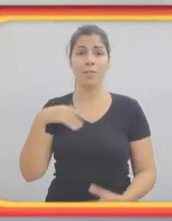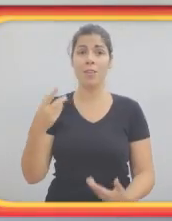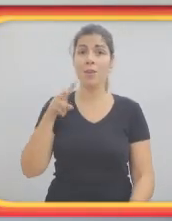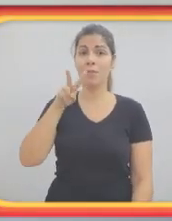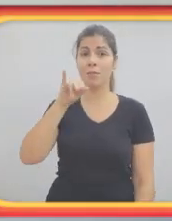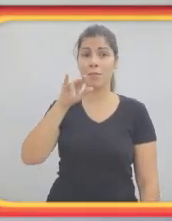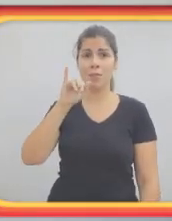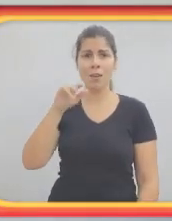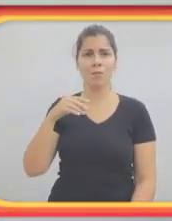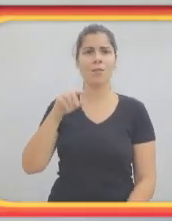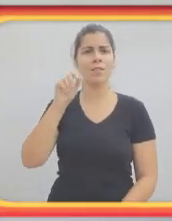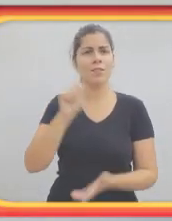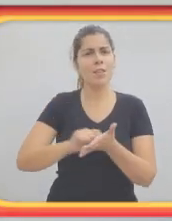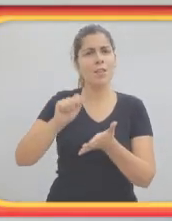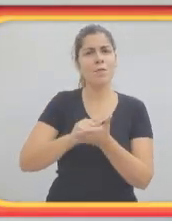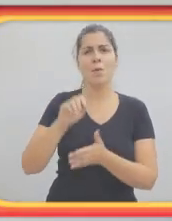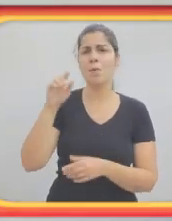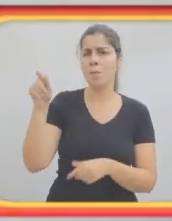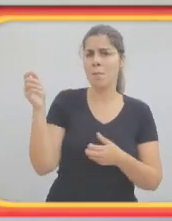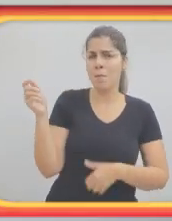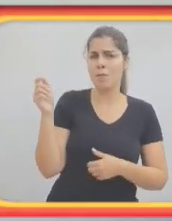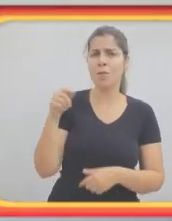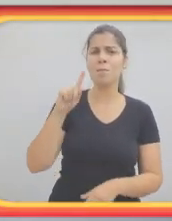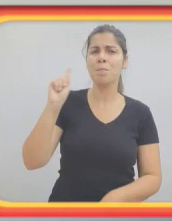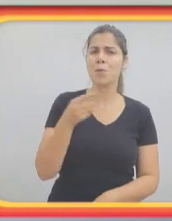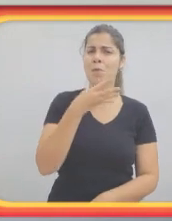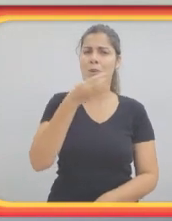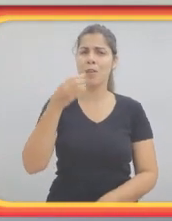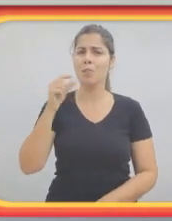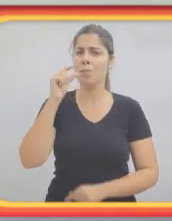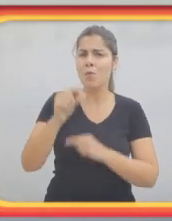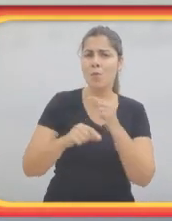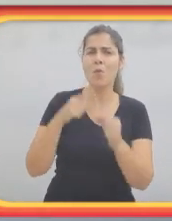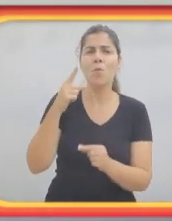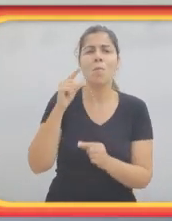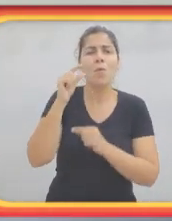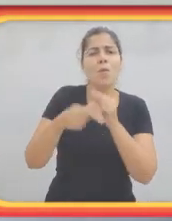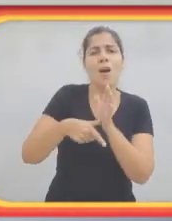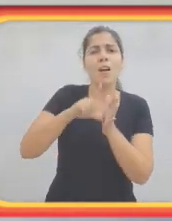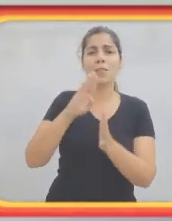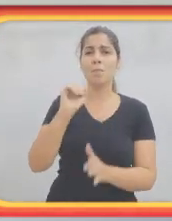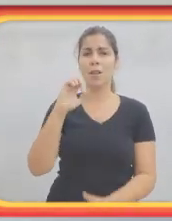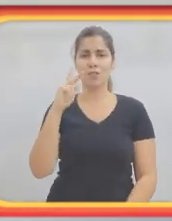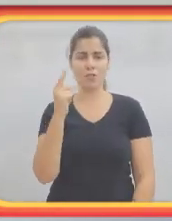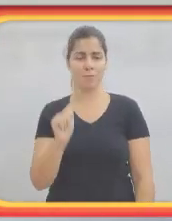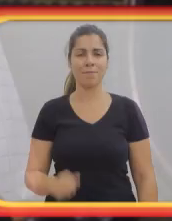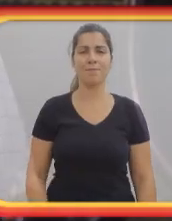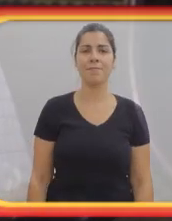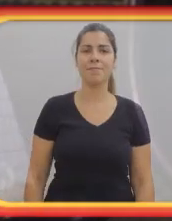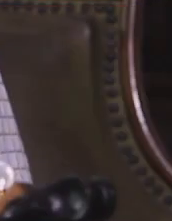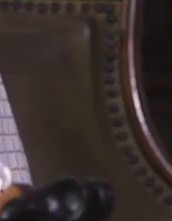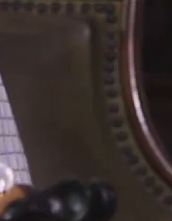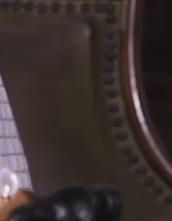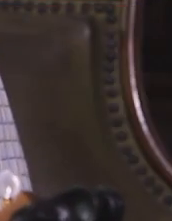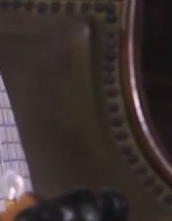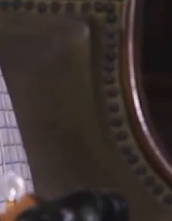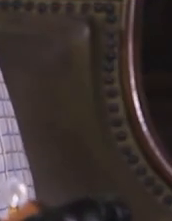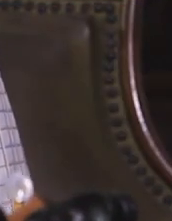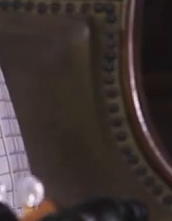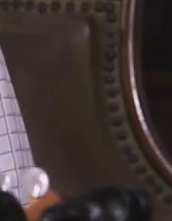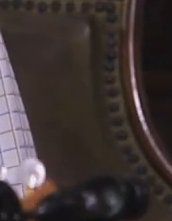bandolim. Vivaldi escreveu para bandolim 1400 e pouco, um pouco antes de Bach.